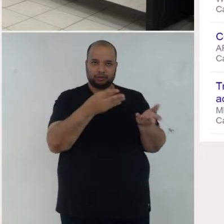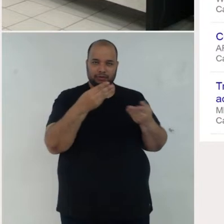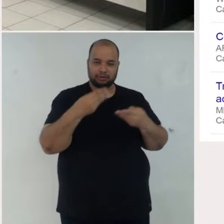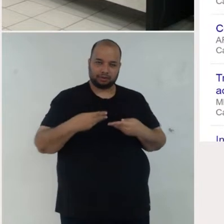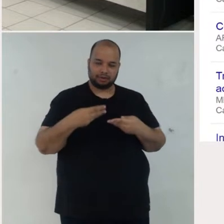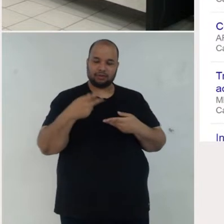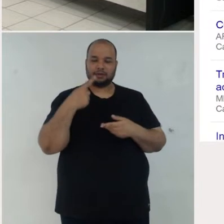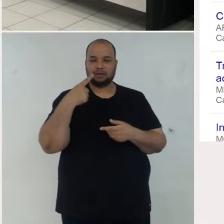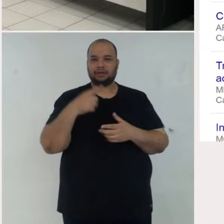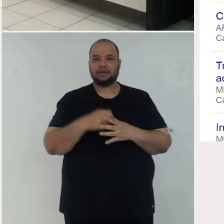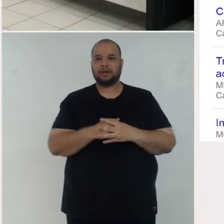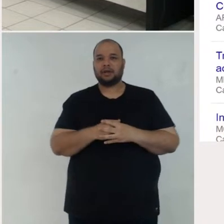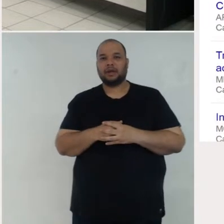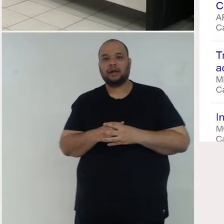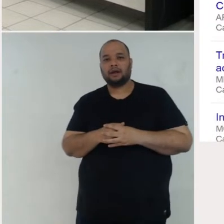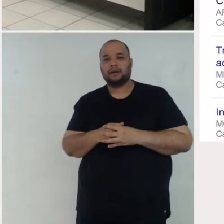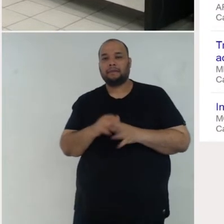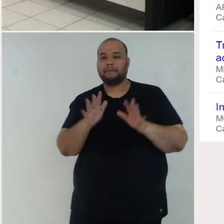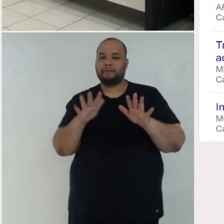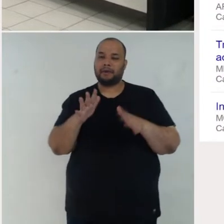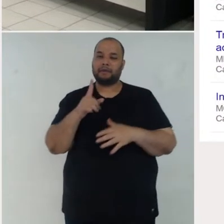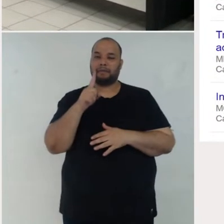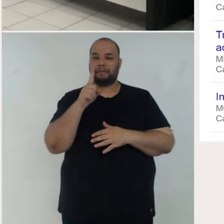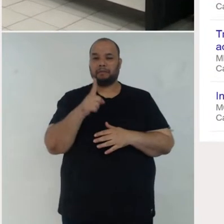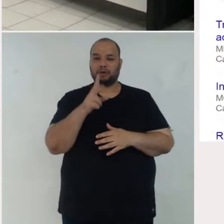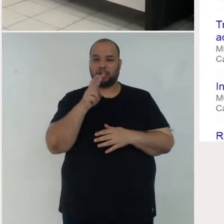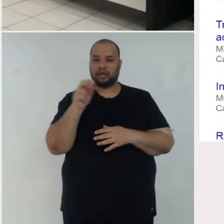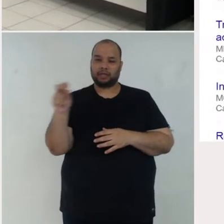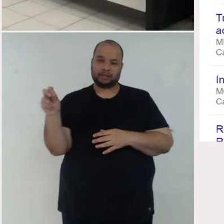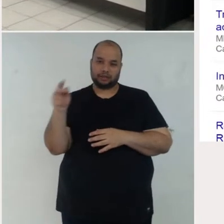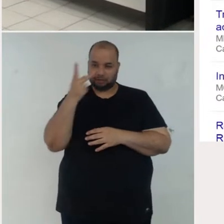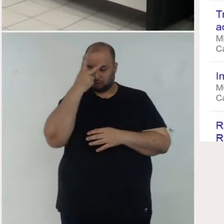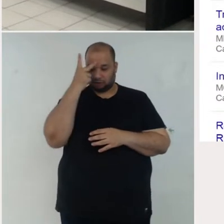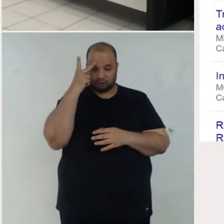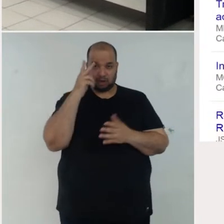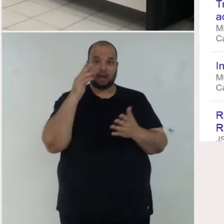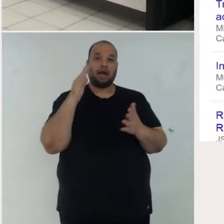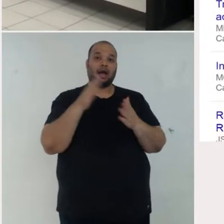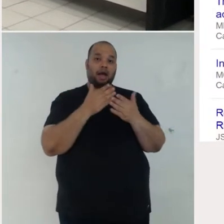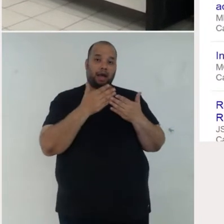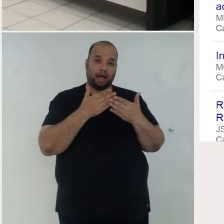do dia, cerca de 1.500 pessoas acessam a caderno.